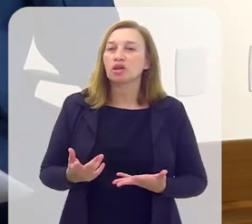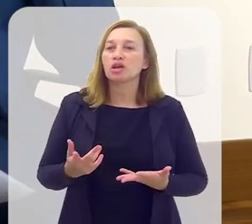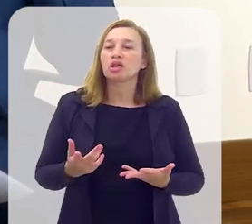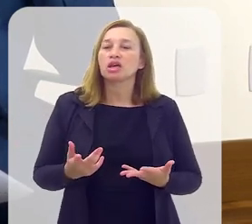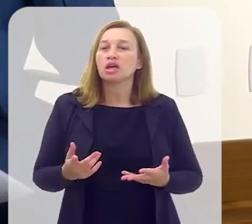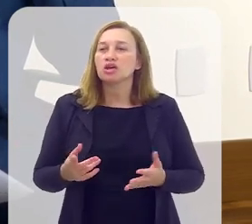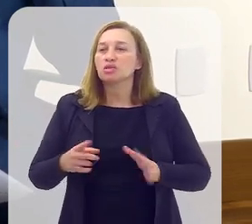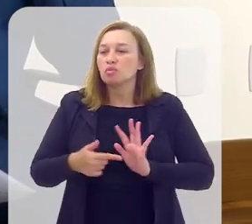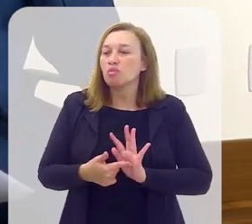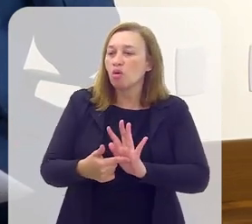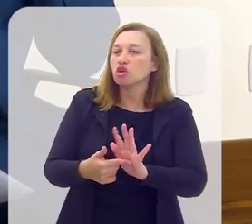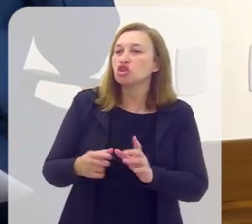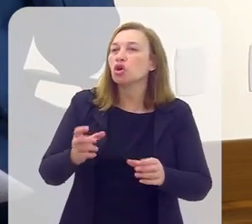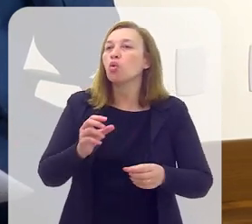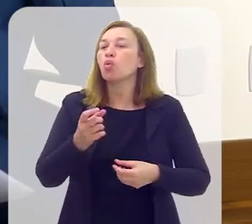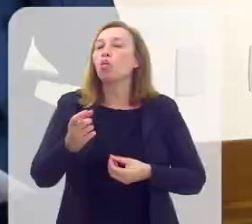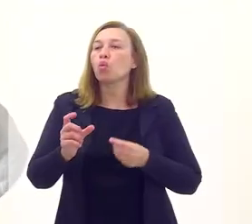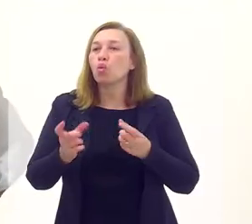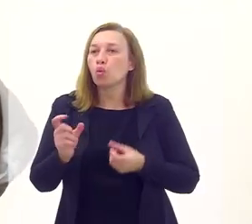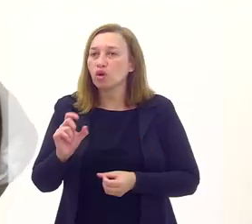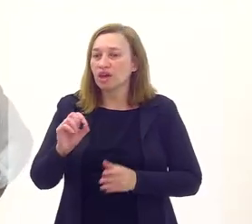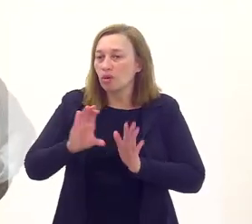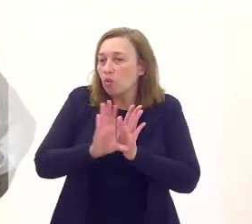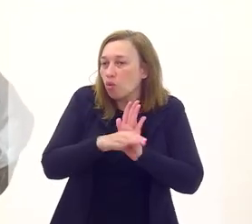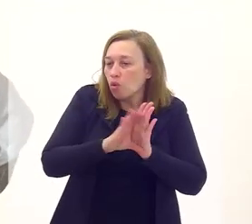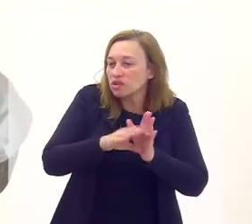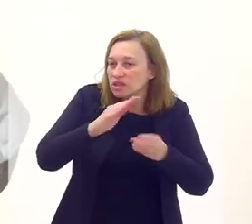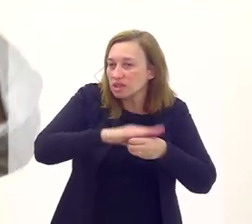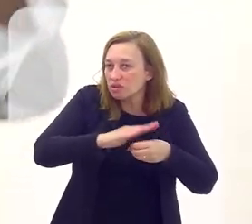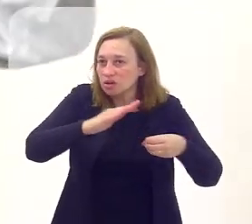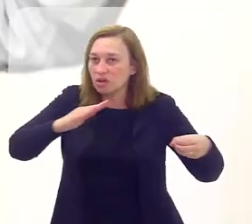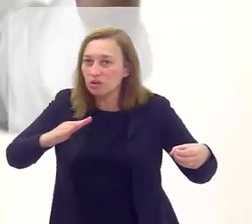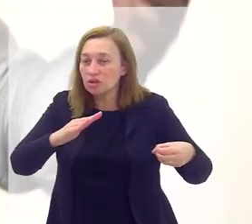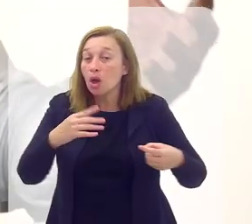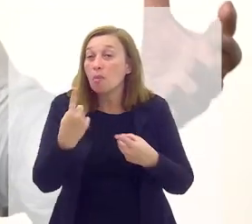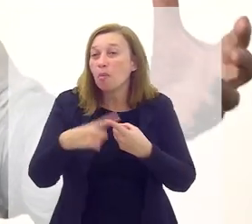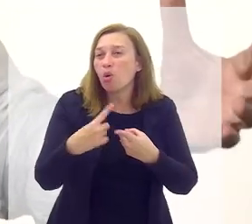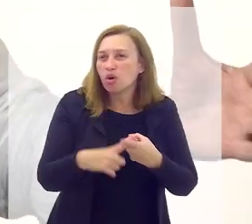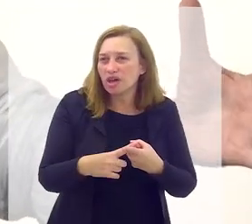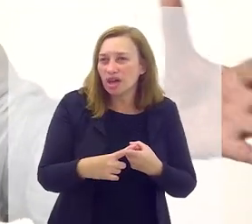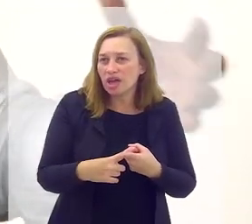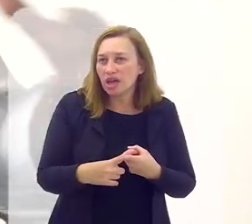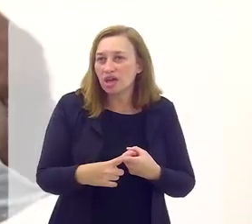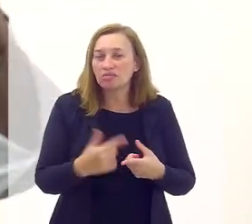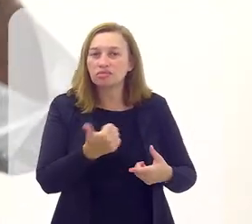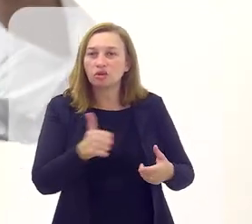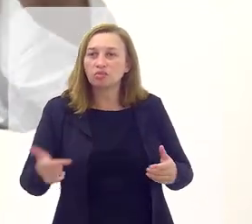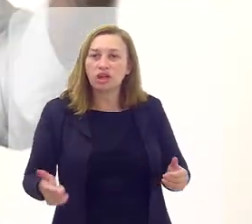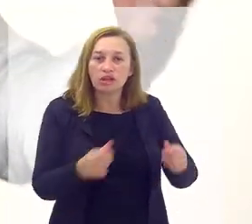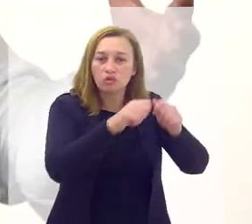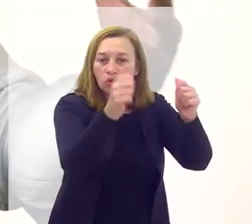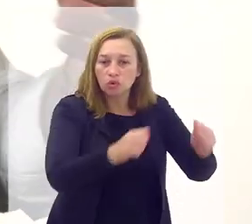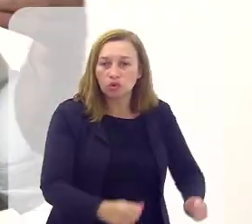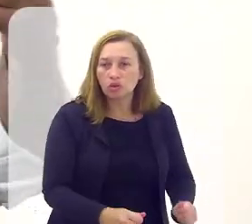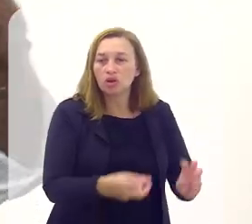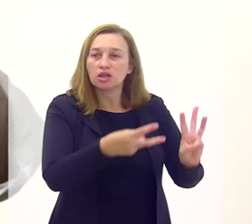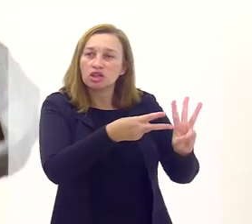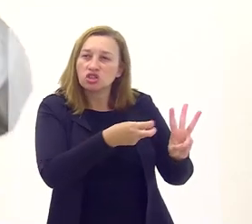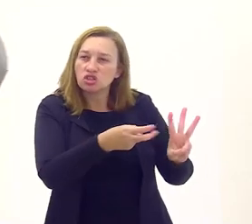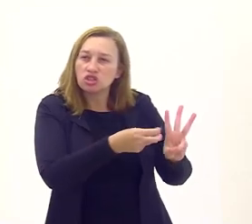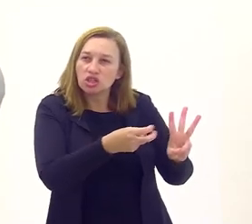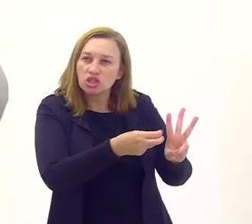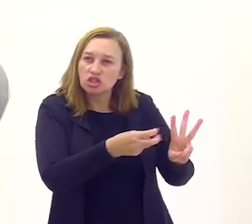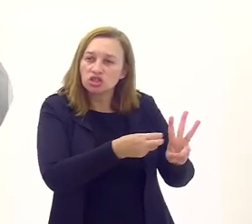chamam decolonização. É um conceito curioso. Por que não existem monumentos aos heróis indígenas,